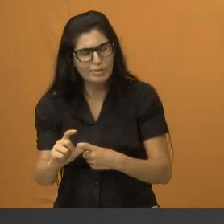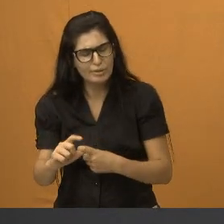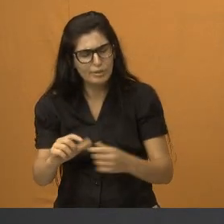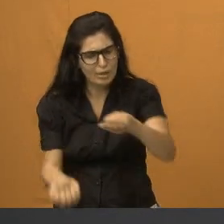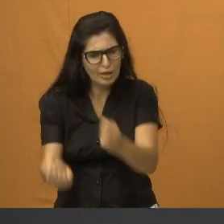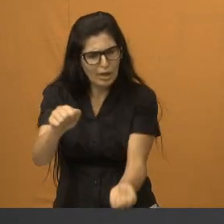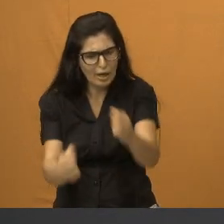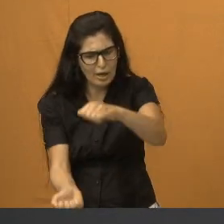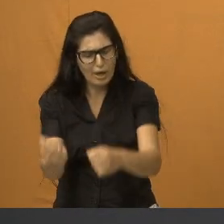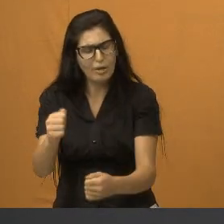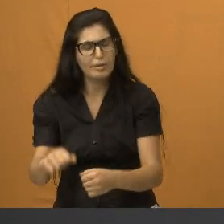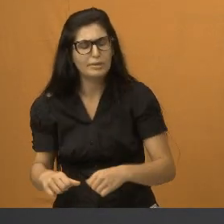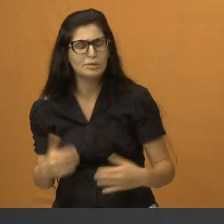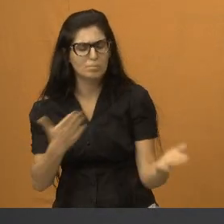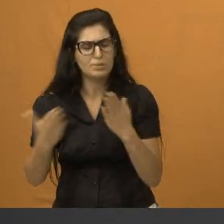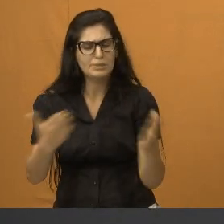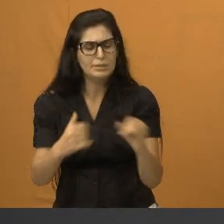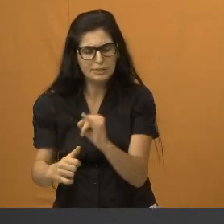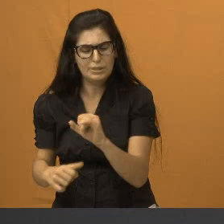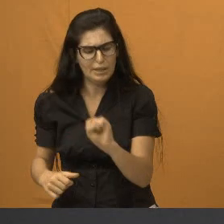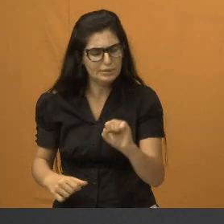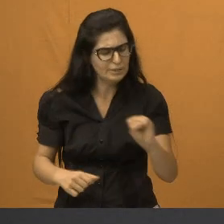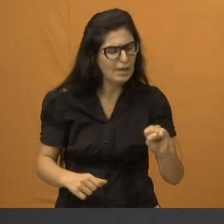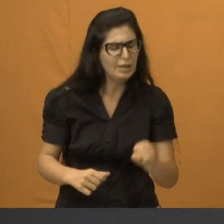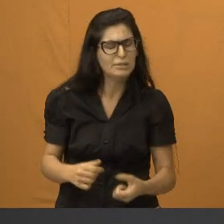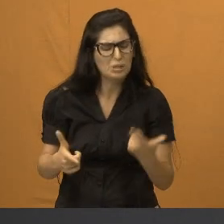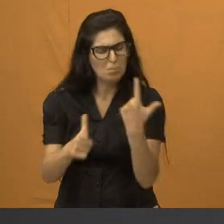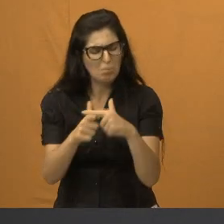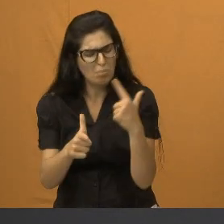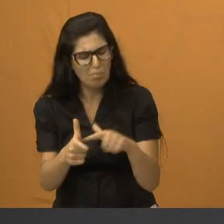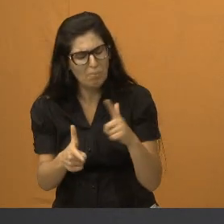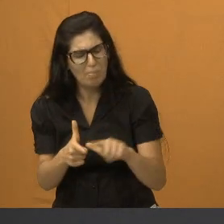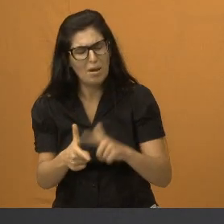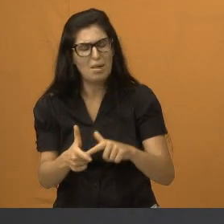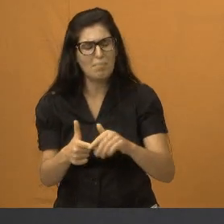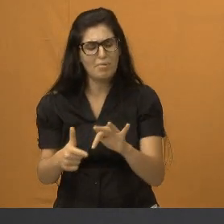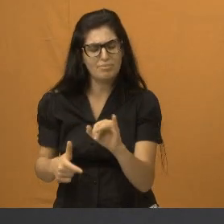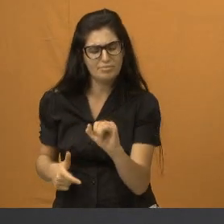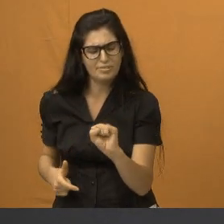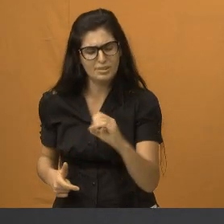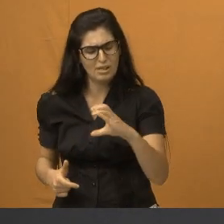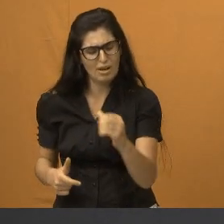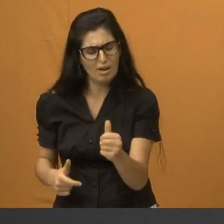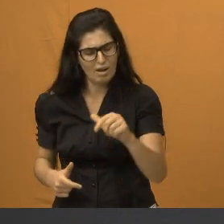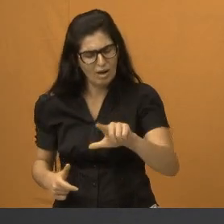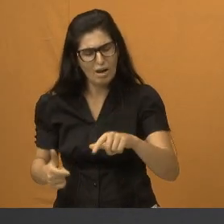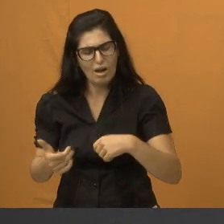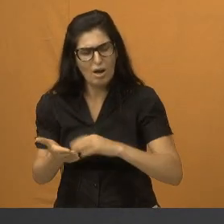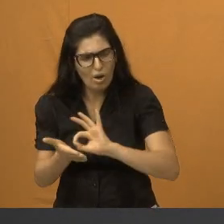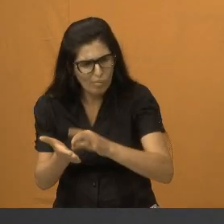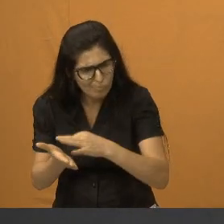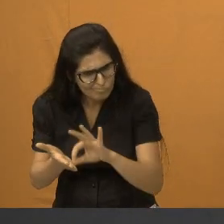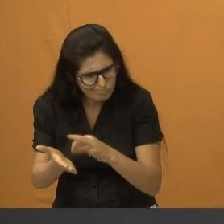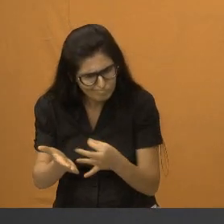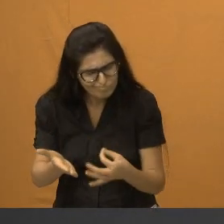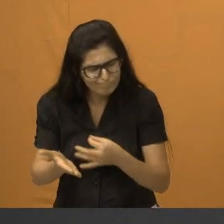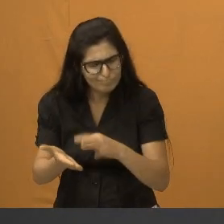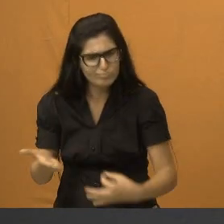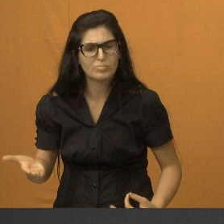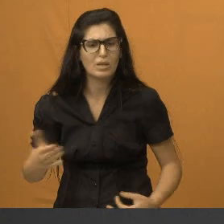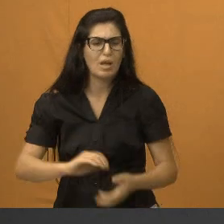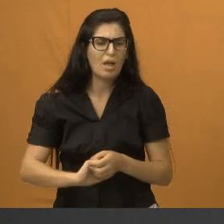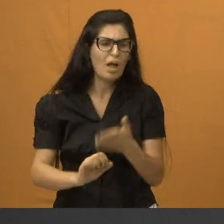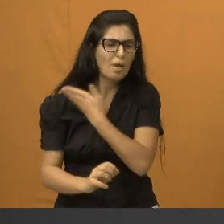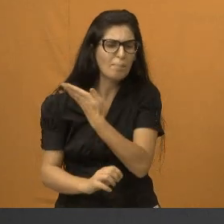ISS, havia uma guerra fiscal. Qual era a guerra fiscal? Por exemplo, os nossos irmãos do Sul,